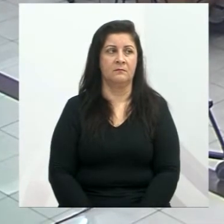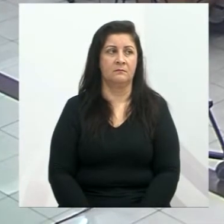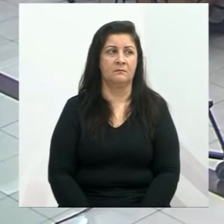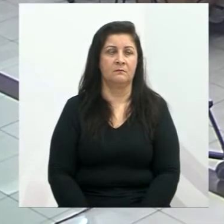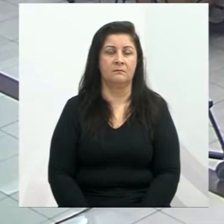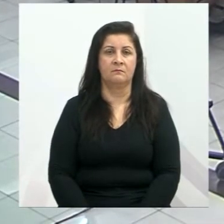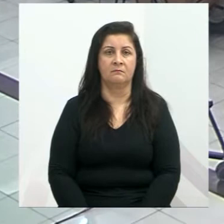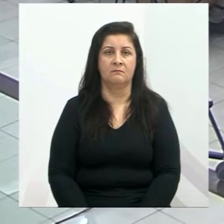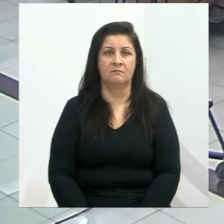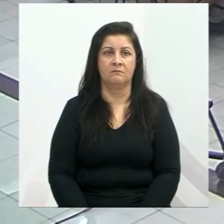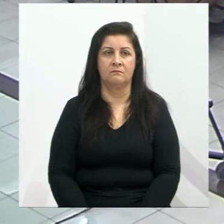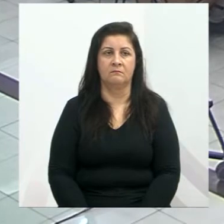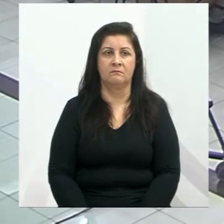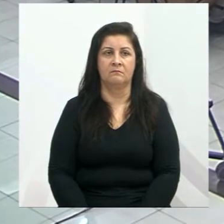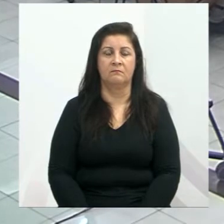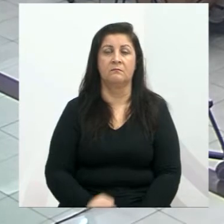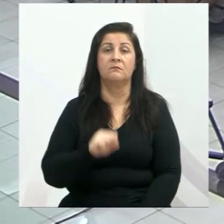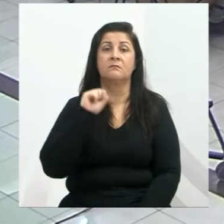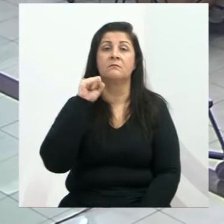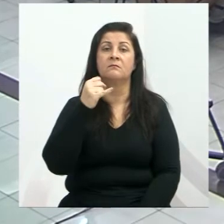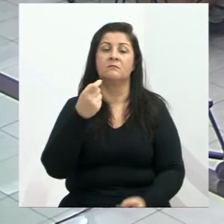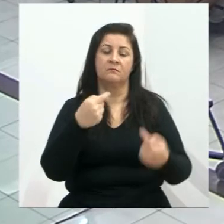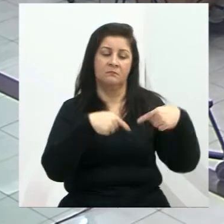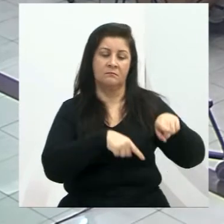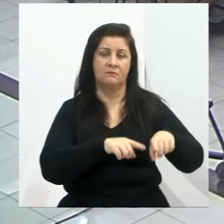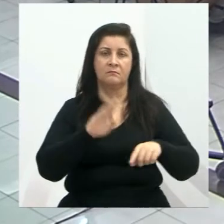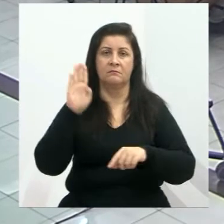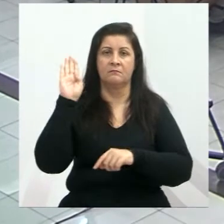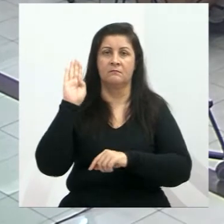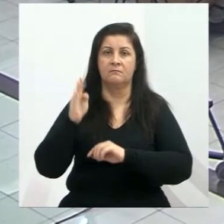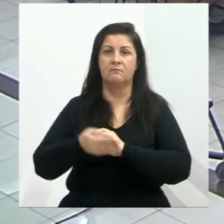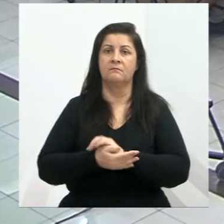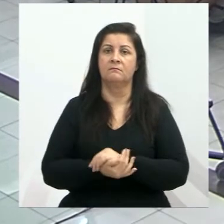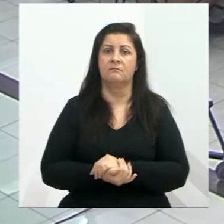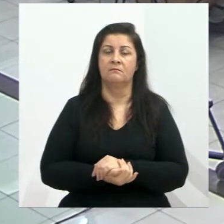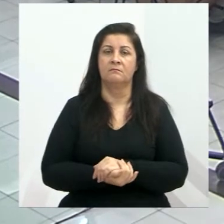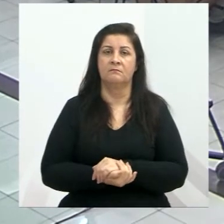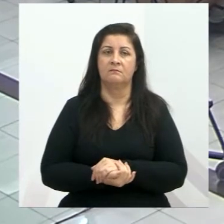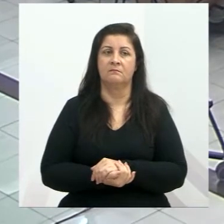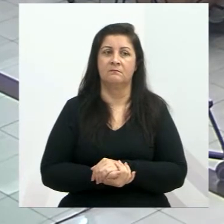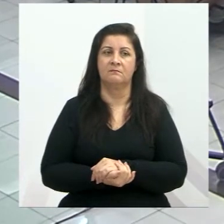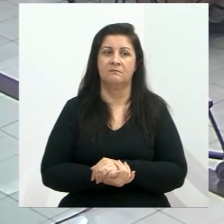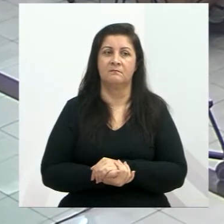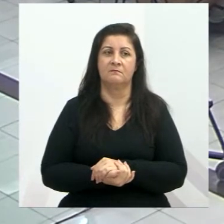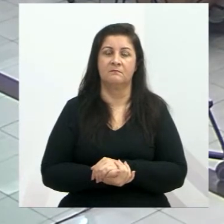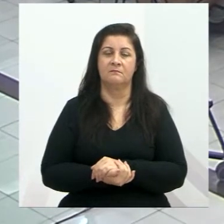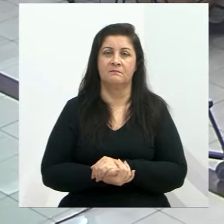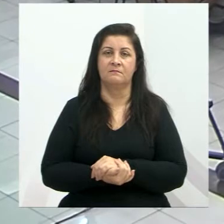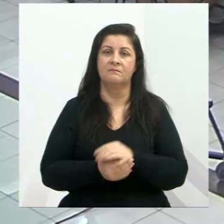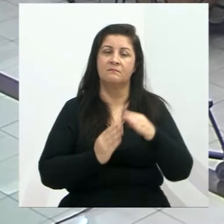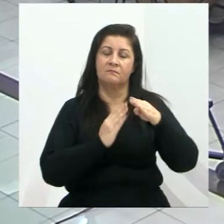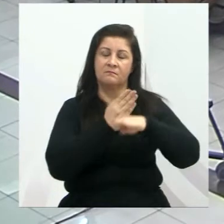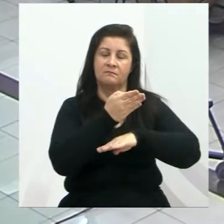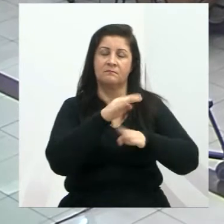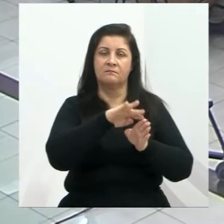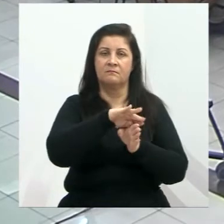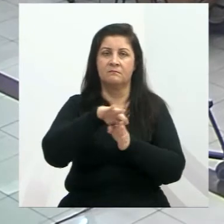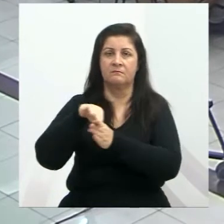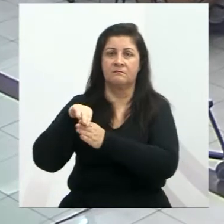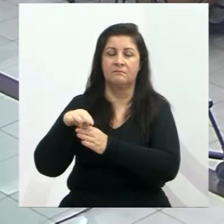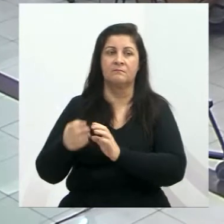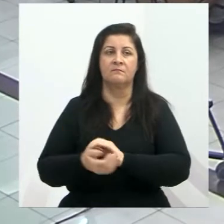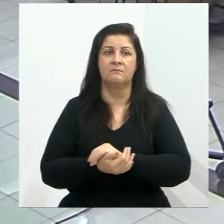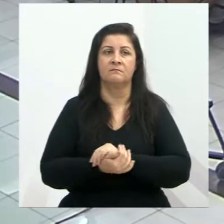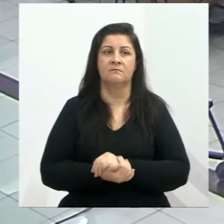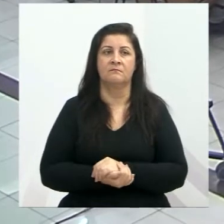Pedido de informação está em votação. Os que forem contrários, por favor, se manifestem levantando os braços. Pedido de informação aprovado. Próximo pedido de